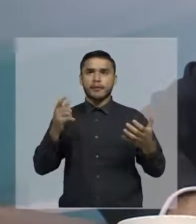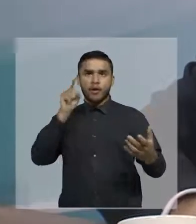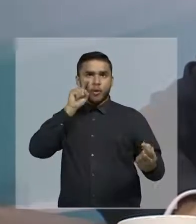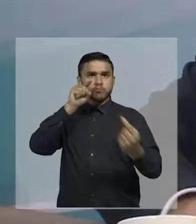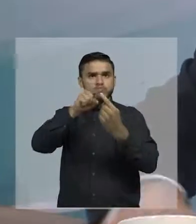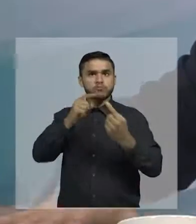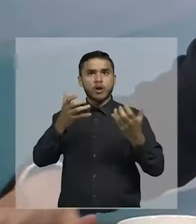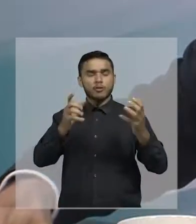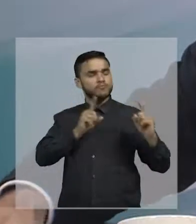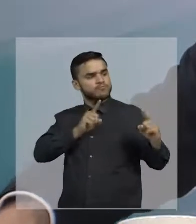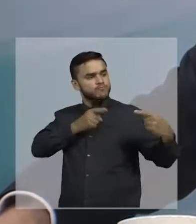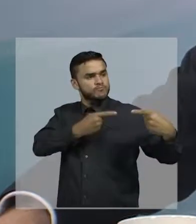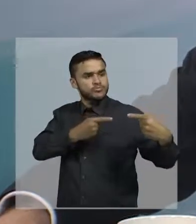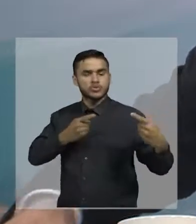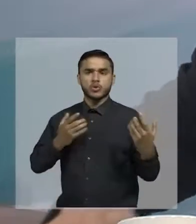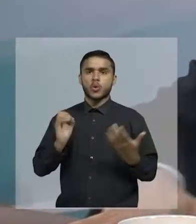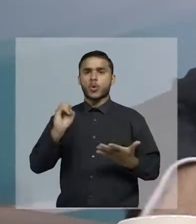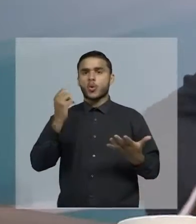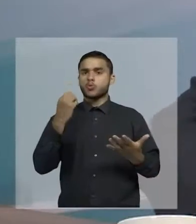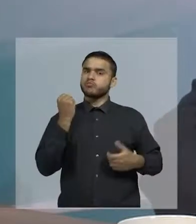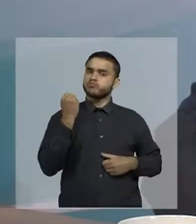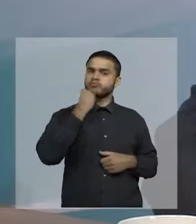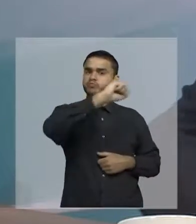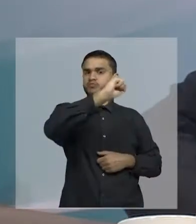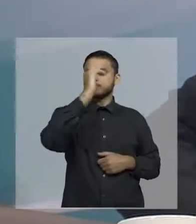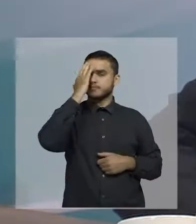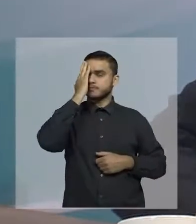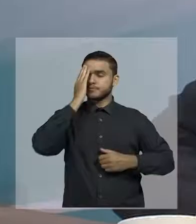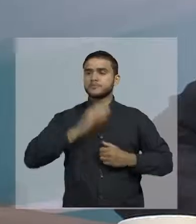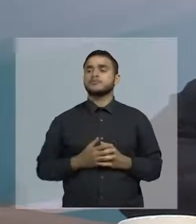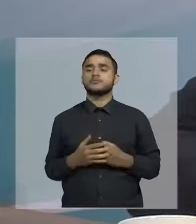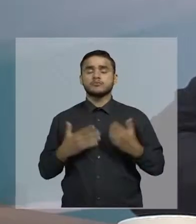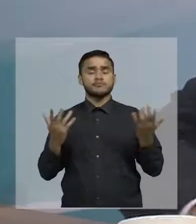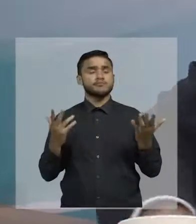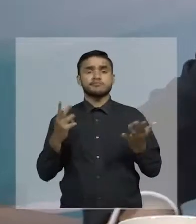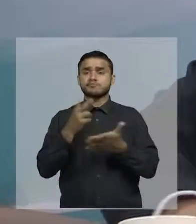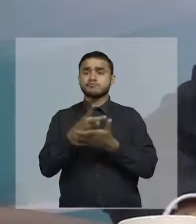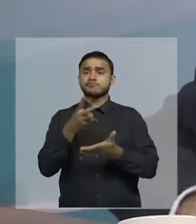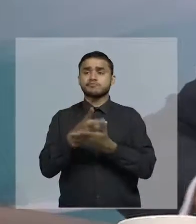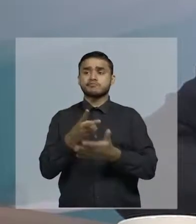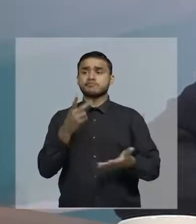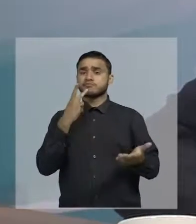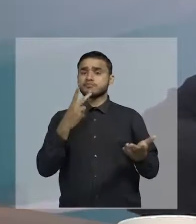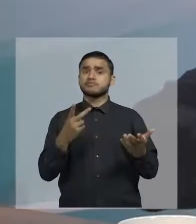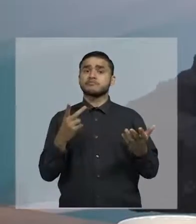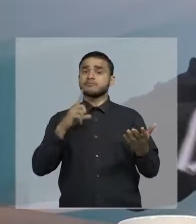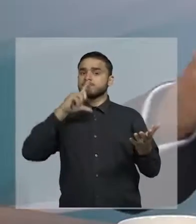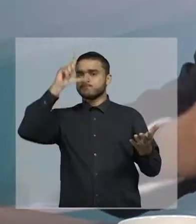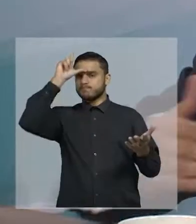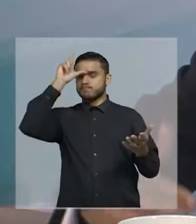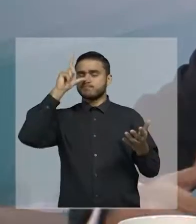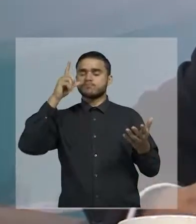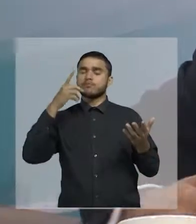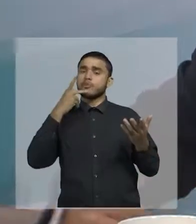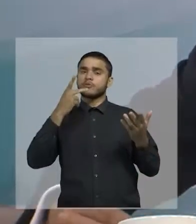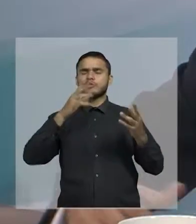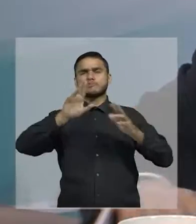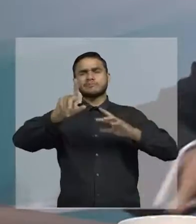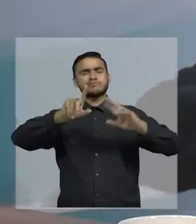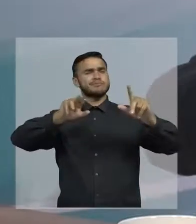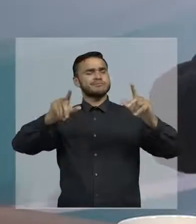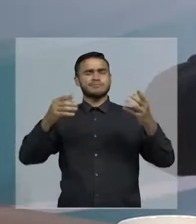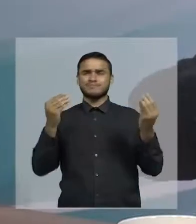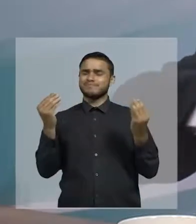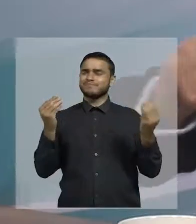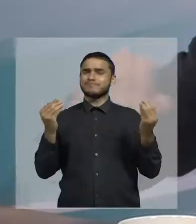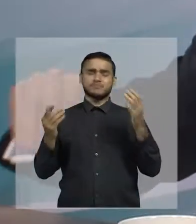e não de ser oposição ou de defender aquela ideologia. Tudo isso faz com que as lideranças oscilem